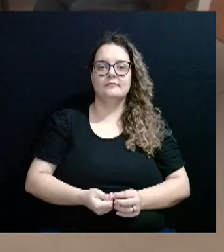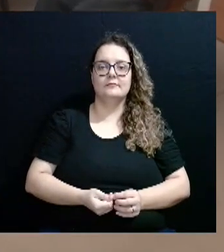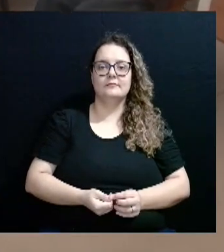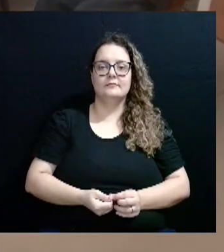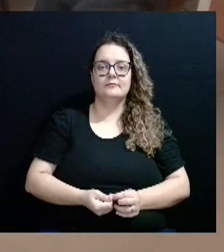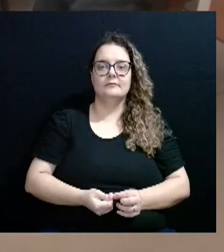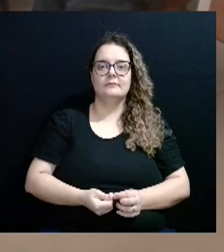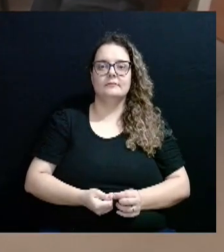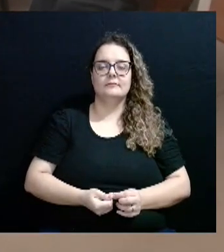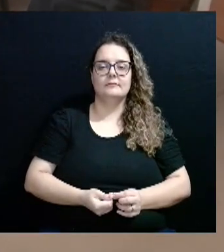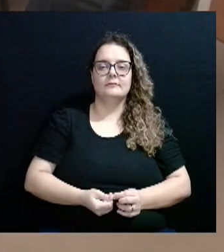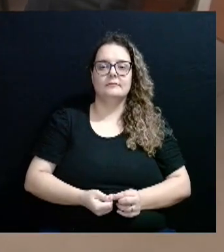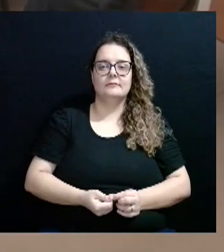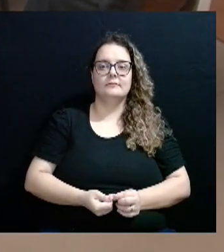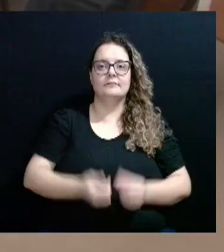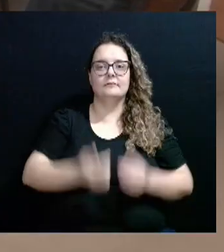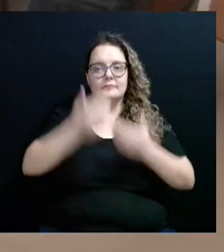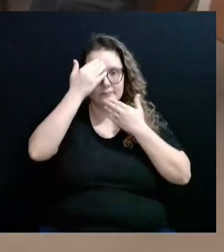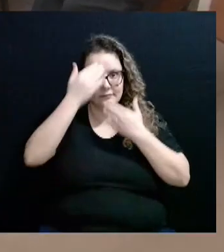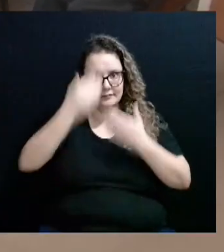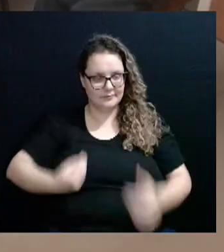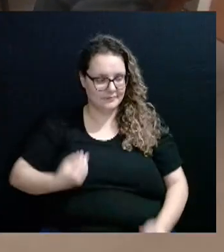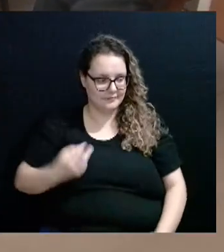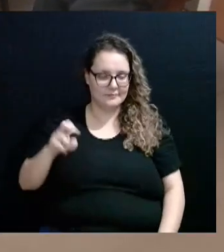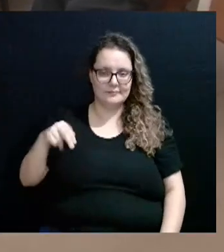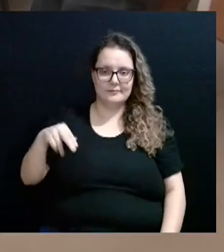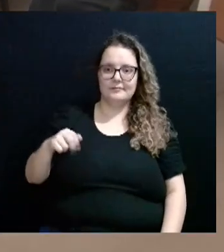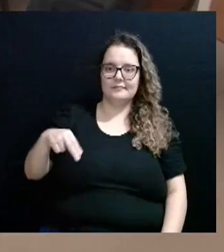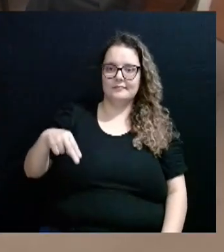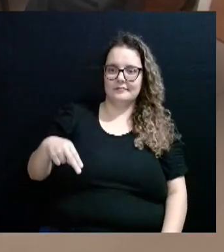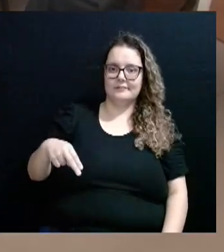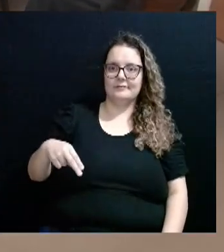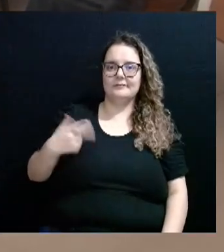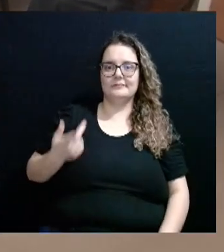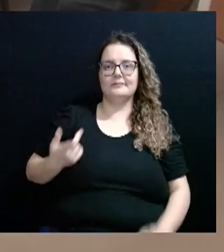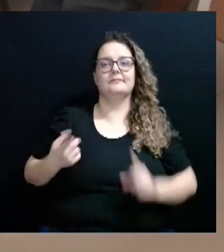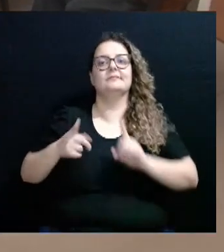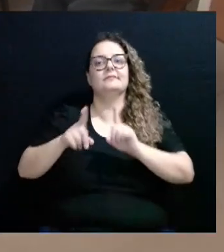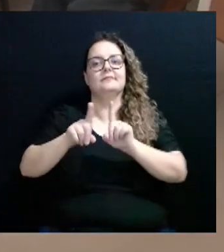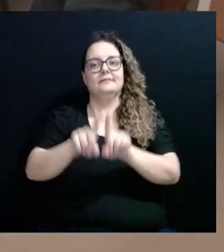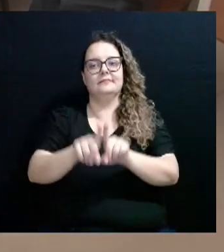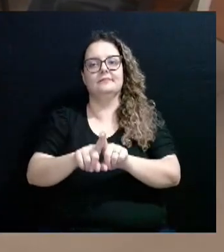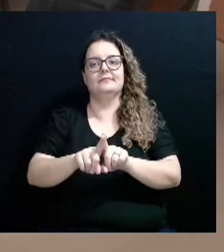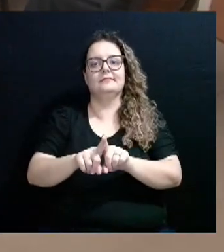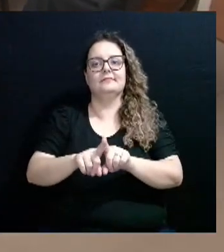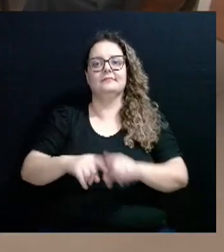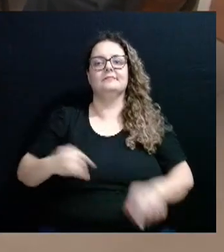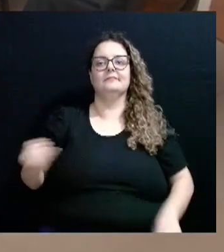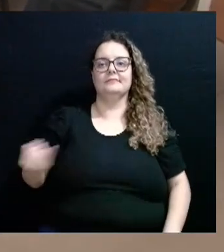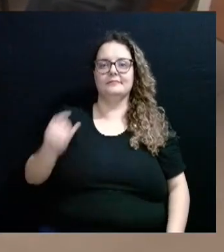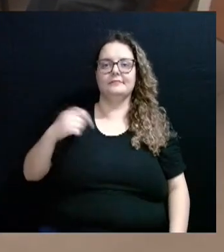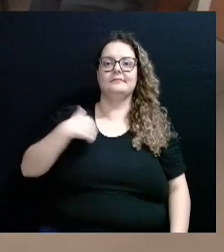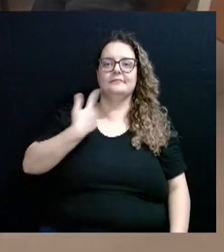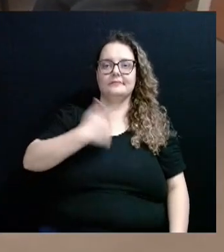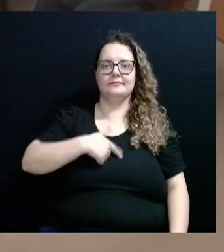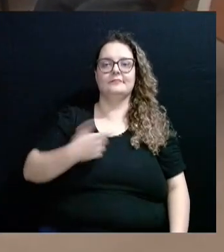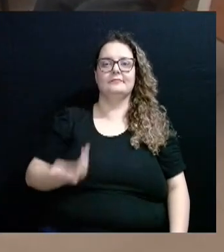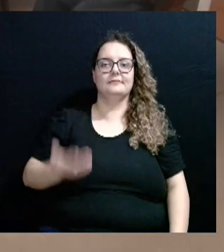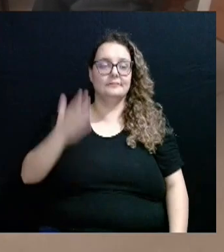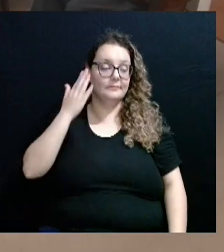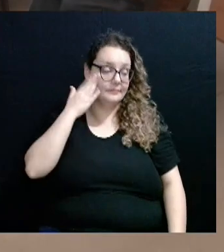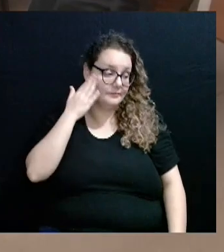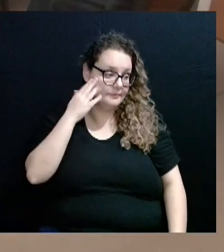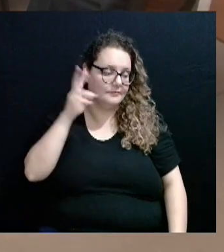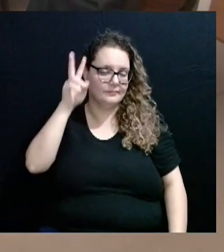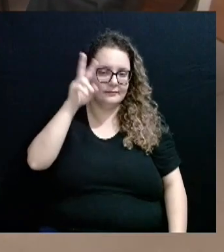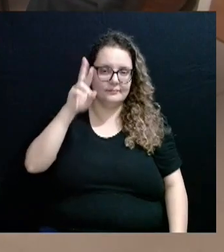Renan. Renan tem sido um parceiro gigante aqui conosco. A gente sabe da história do Renan, a